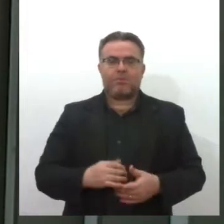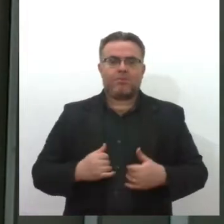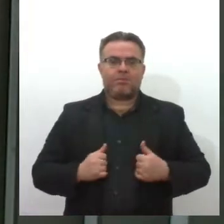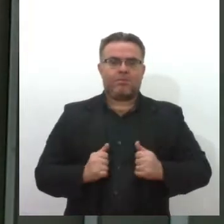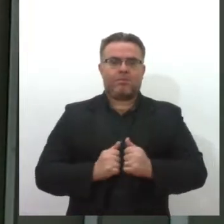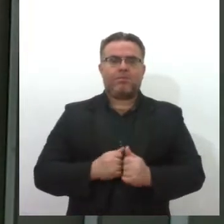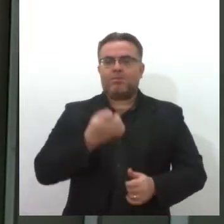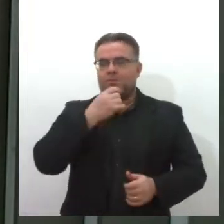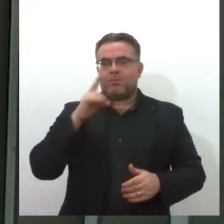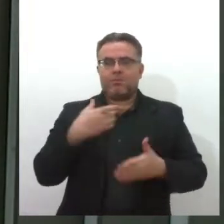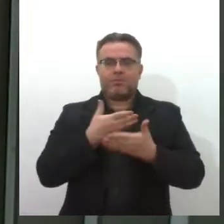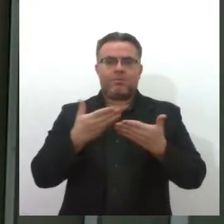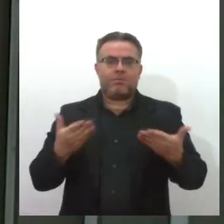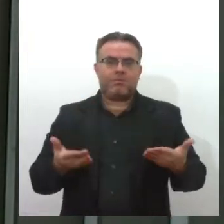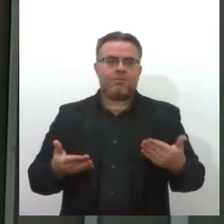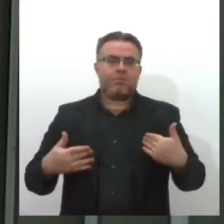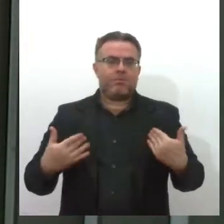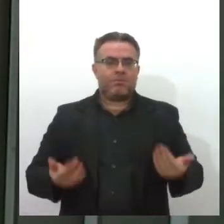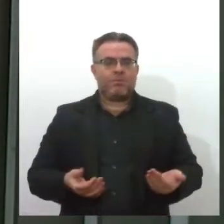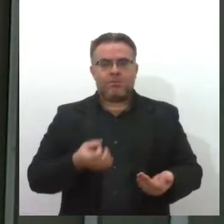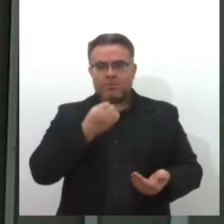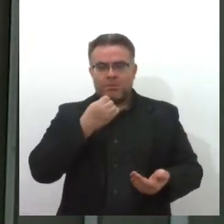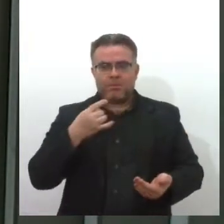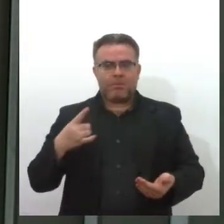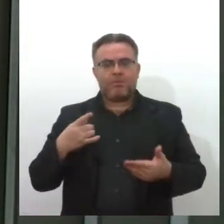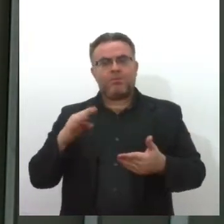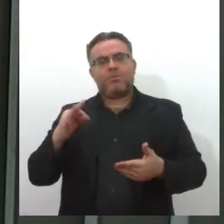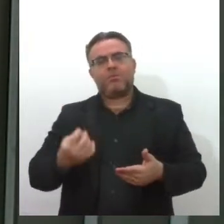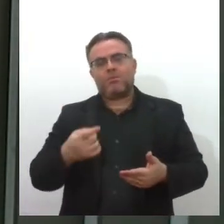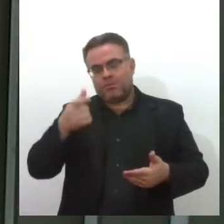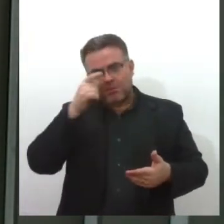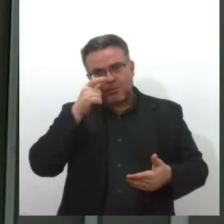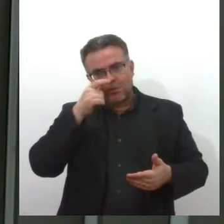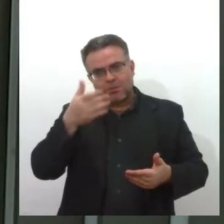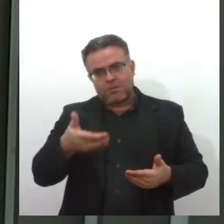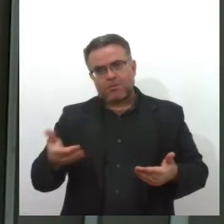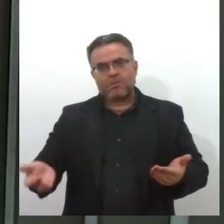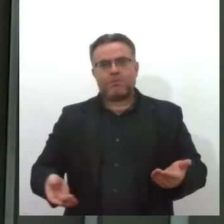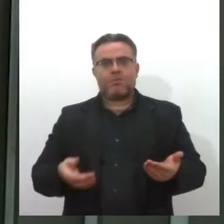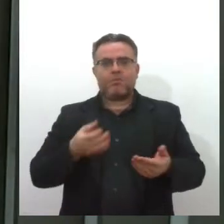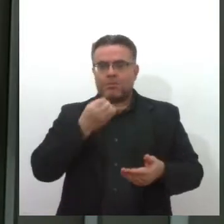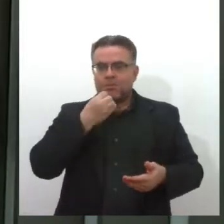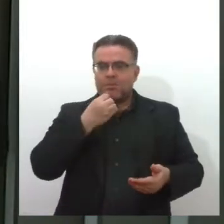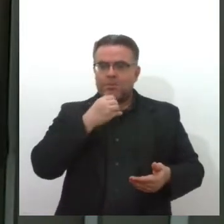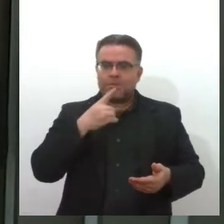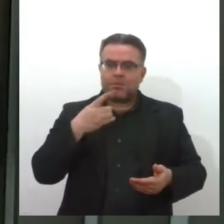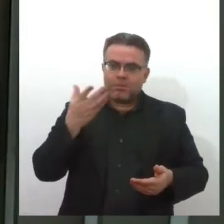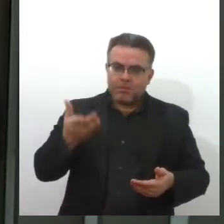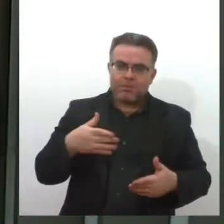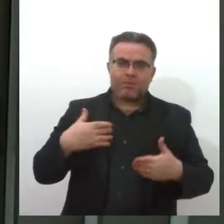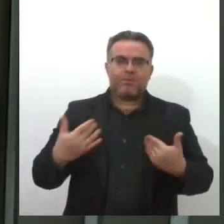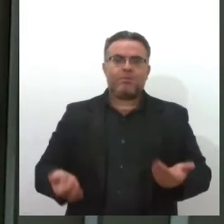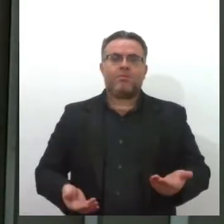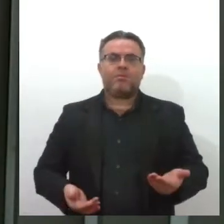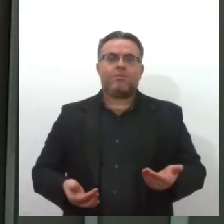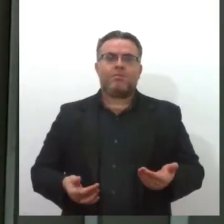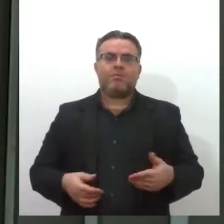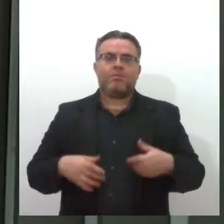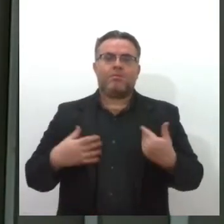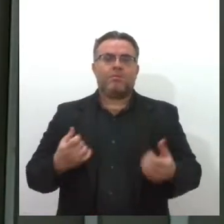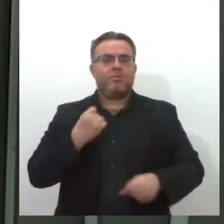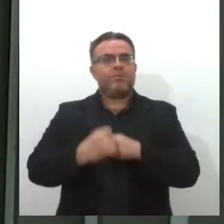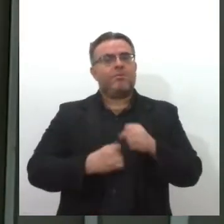Bom dia a todos. Bom dia aos nossos telespectadores. Bom dia para você, Arícia. Veja, foi um